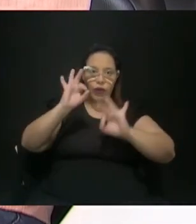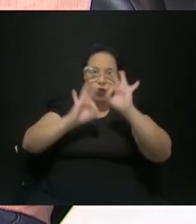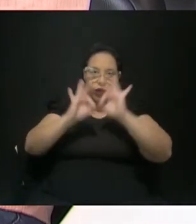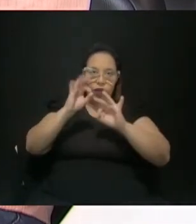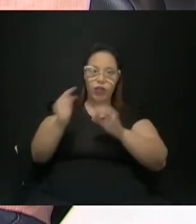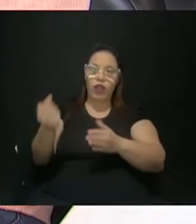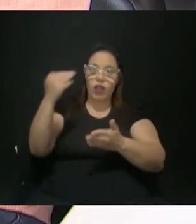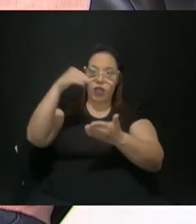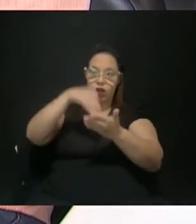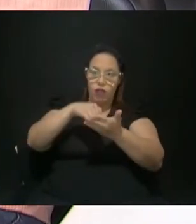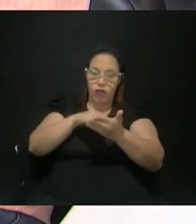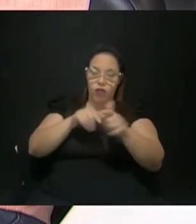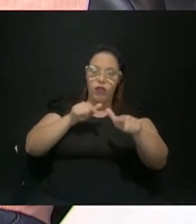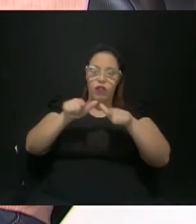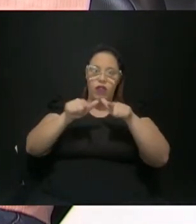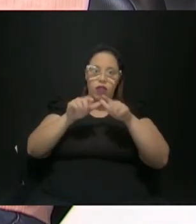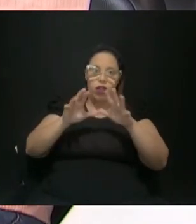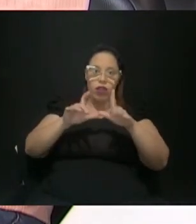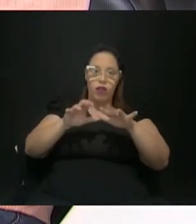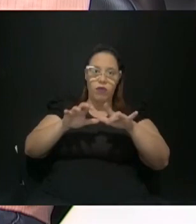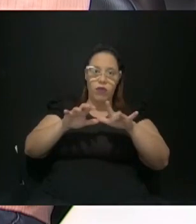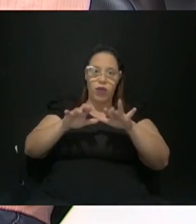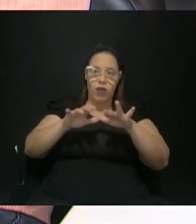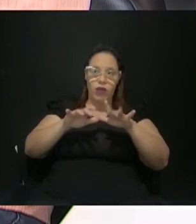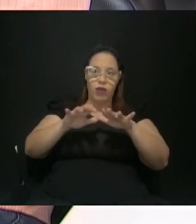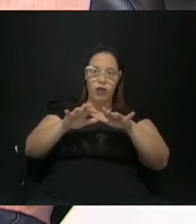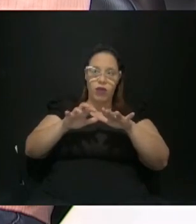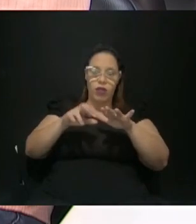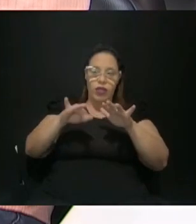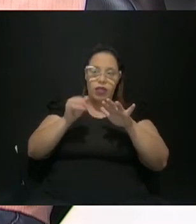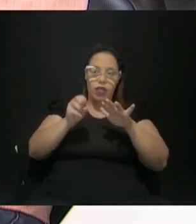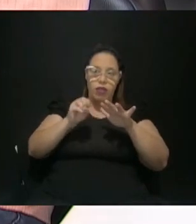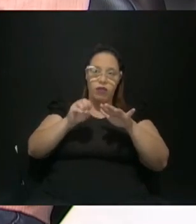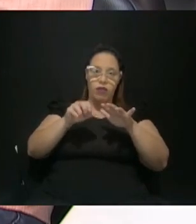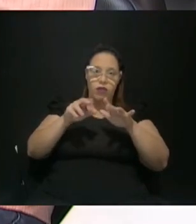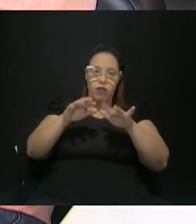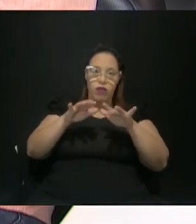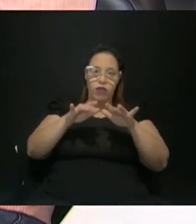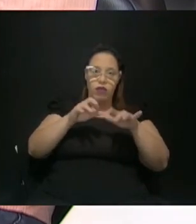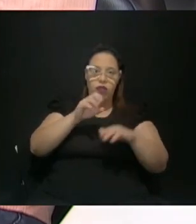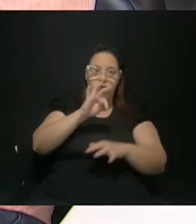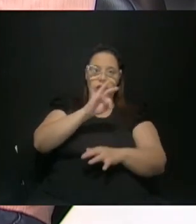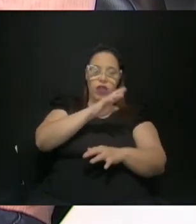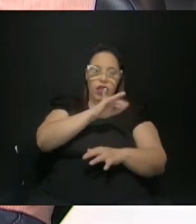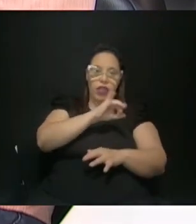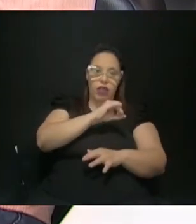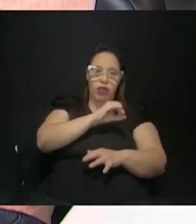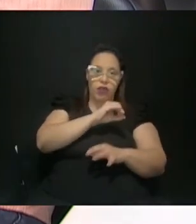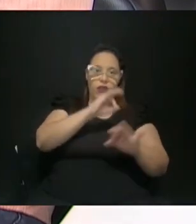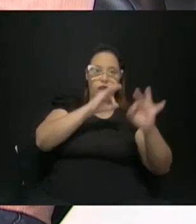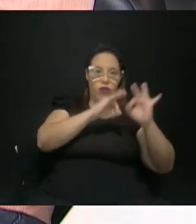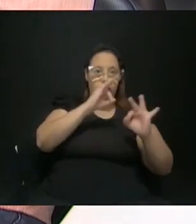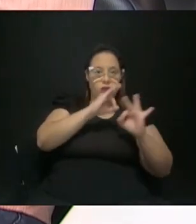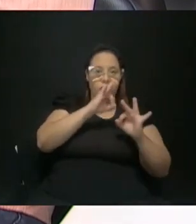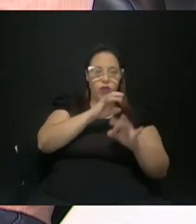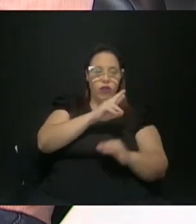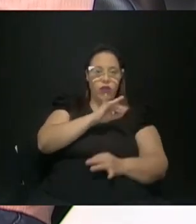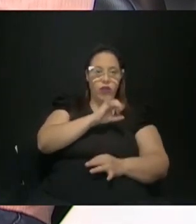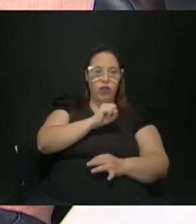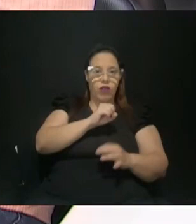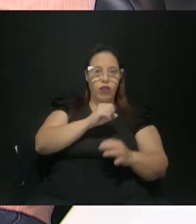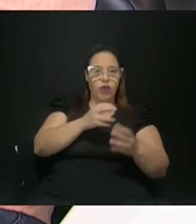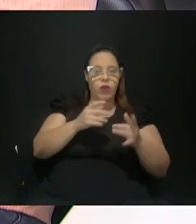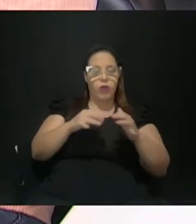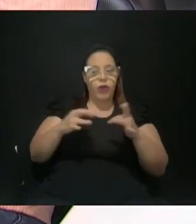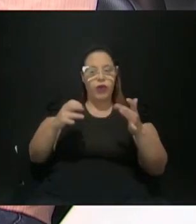um técnico de manutenção de computadores. Aí nós temos o técnico de redes, o analista de redes, temos o programador que